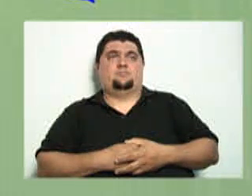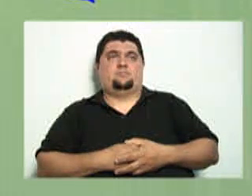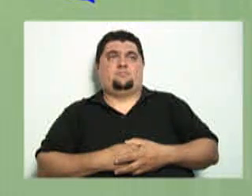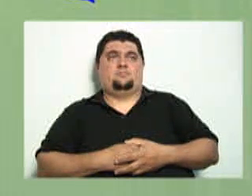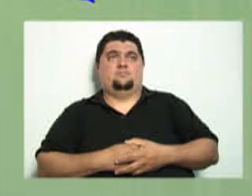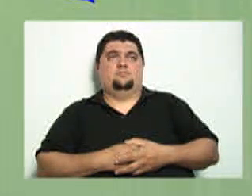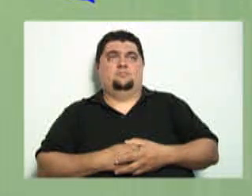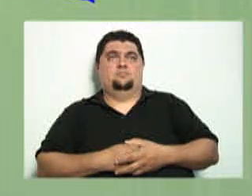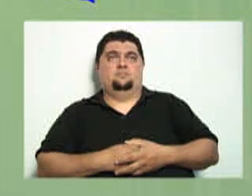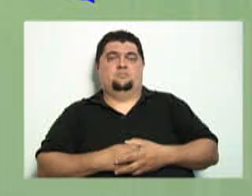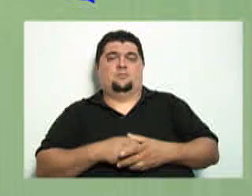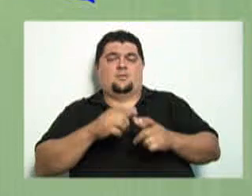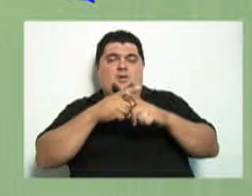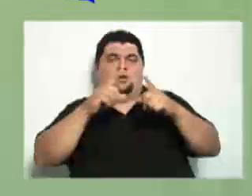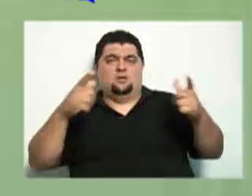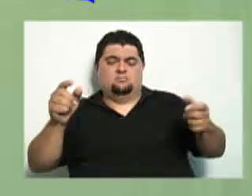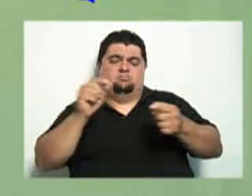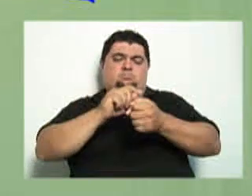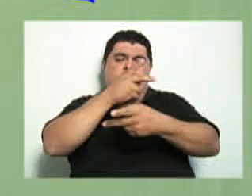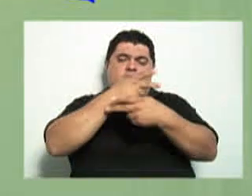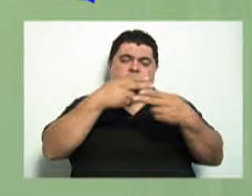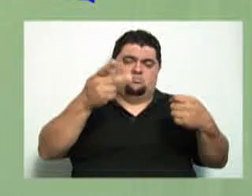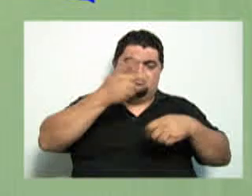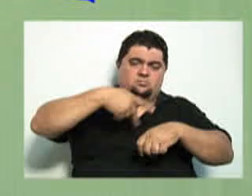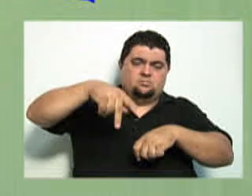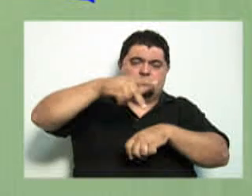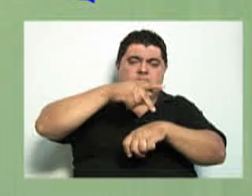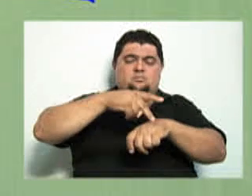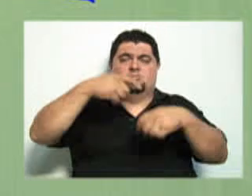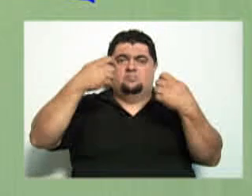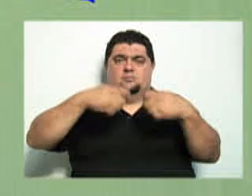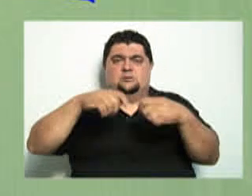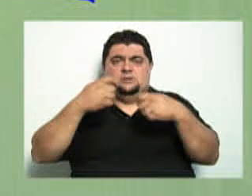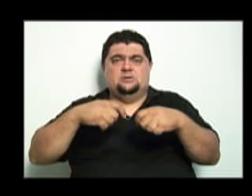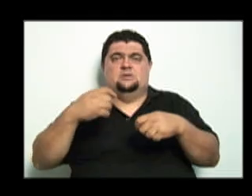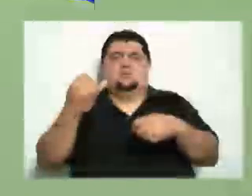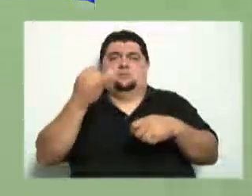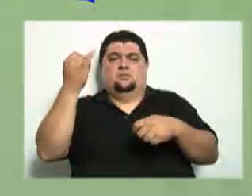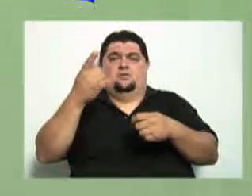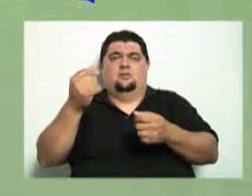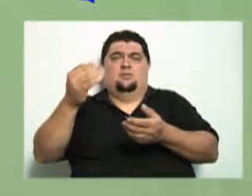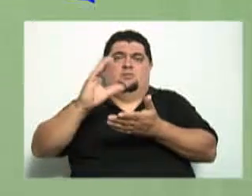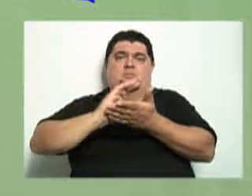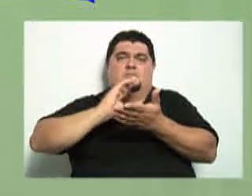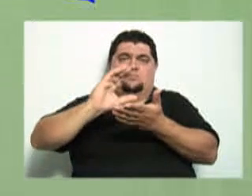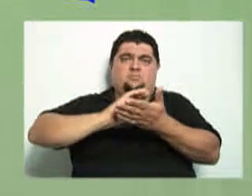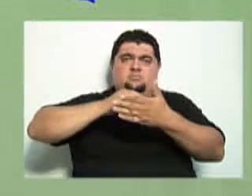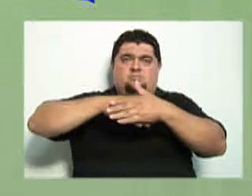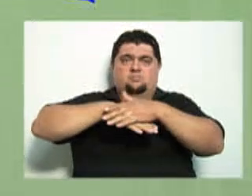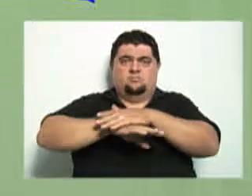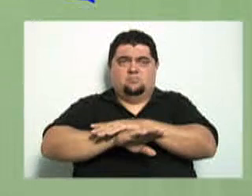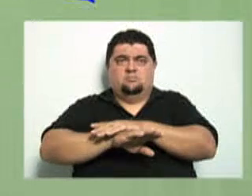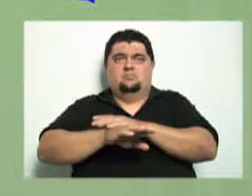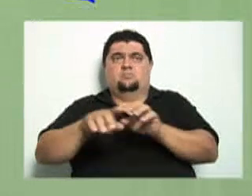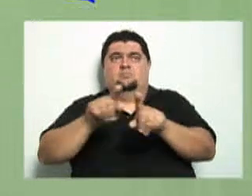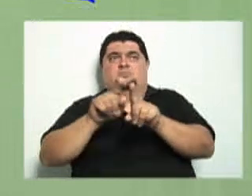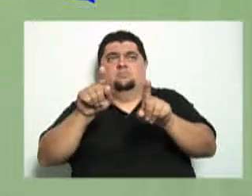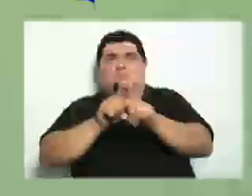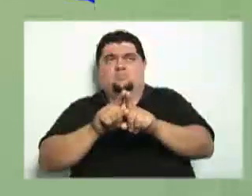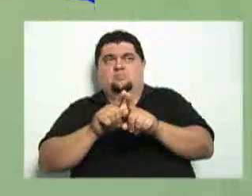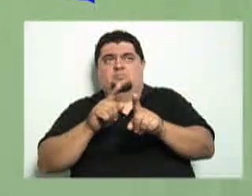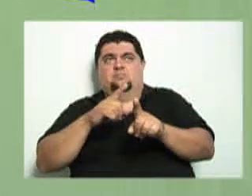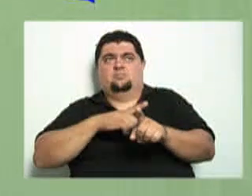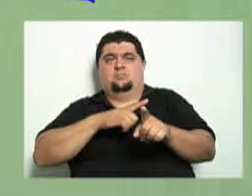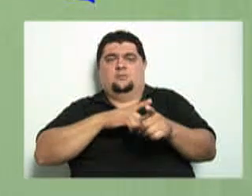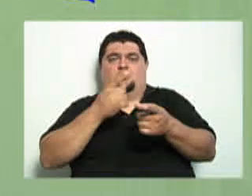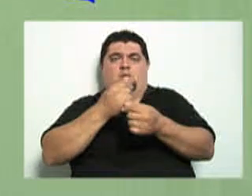O crescimento da produtividade de um país depende diretamente da acumulação de capital e da incorporação de progresso técnico à